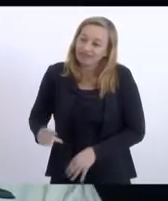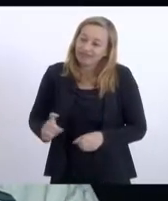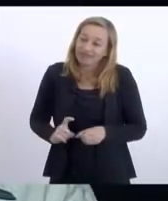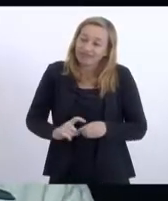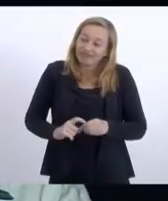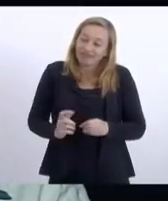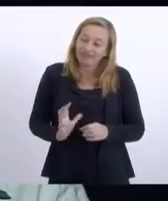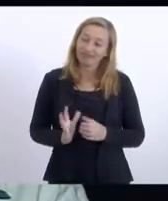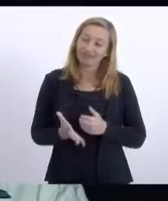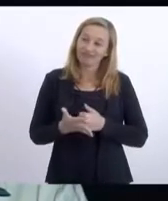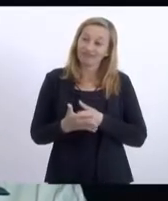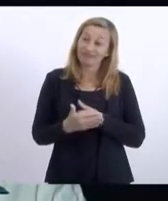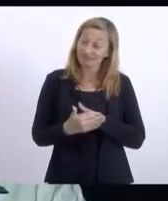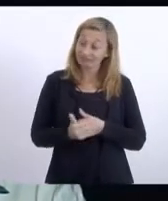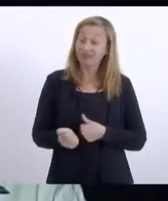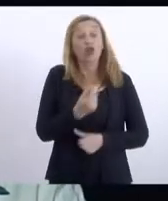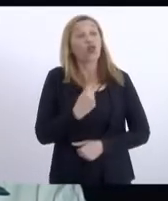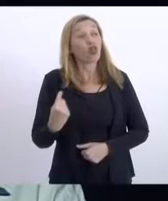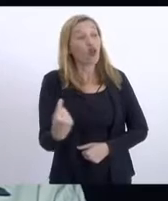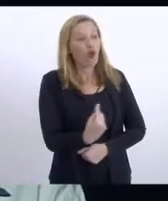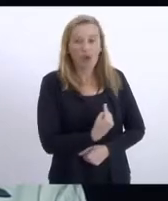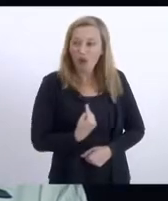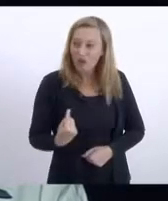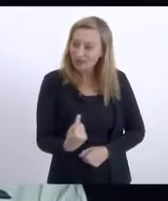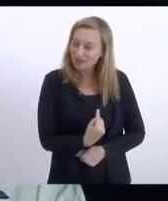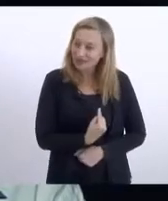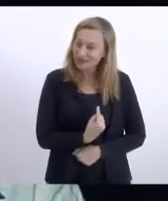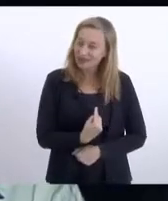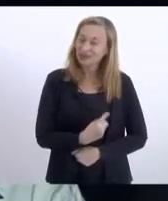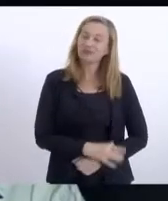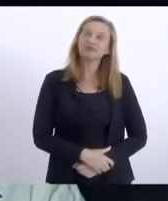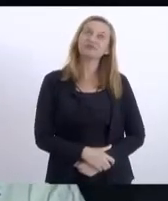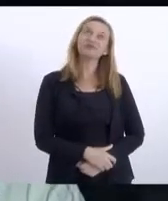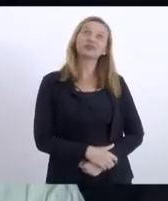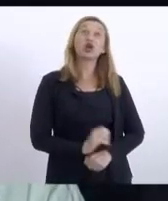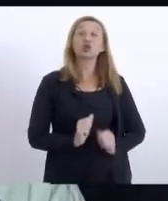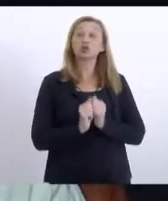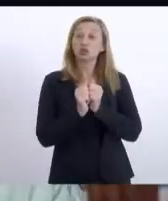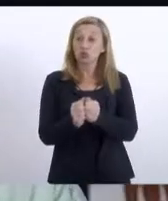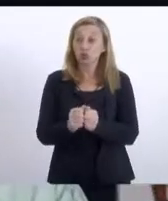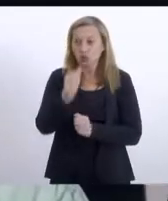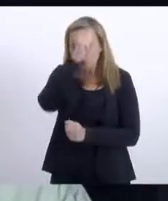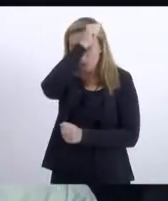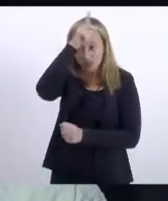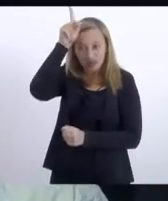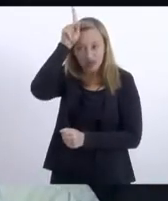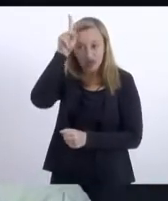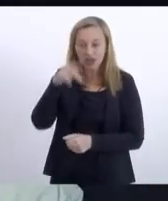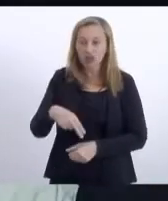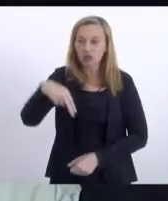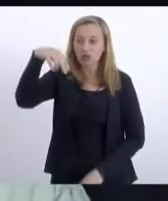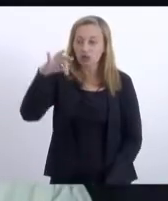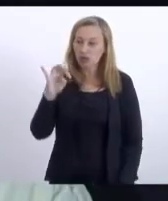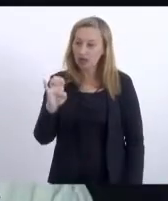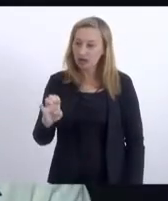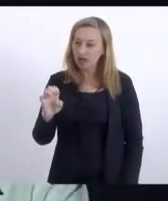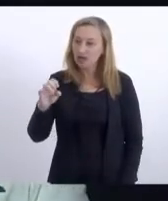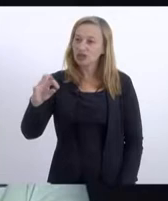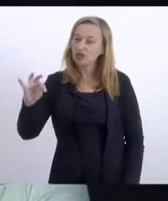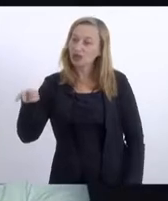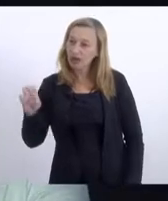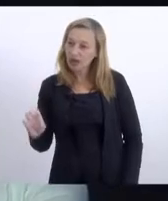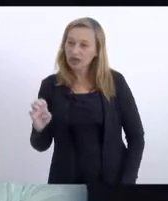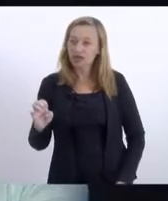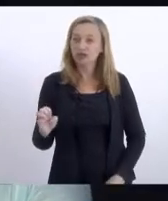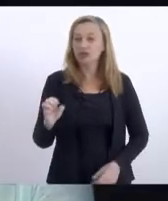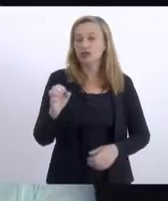caloroso. Nós estamos, junto com os prefeitos no Norte e Noroeste Fluminense, começando a